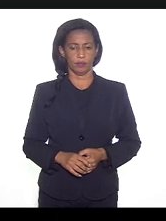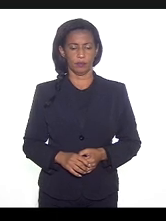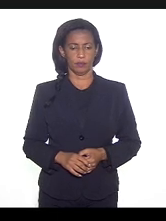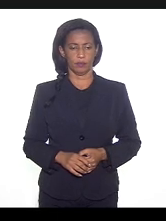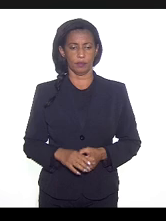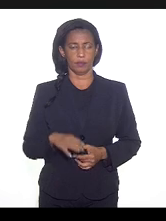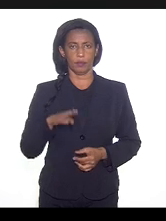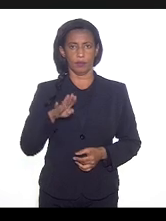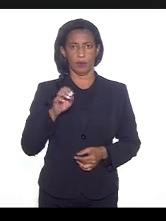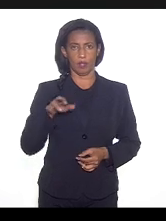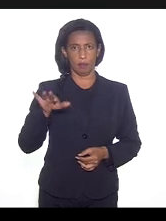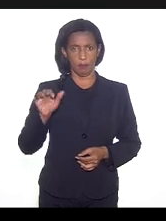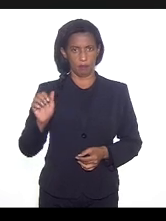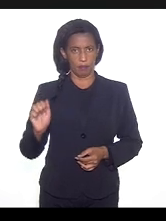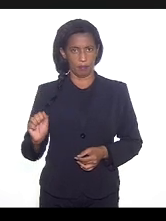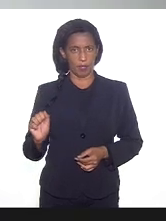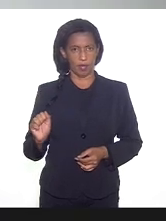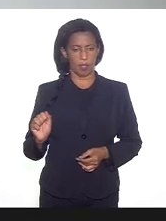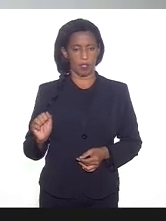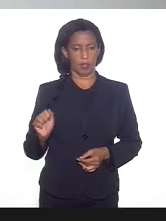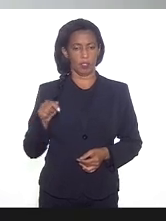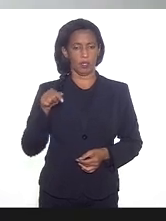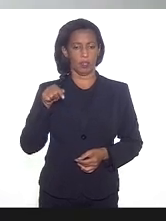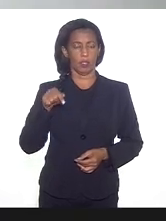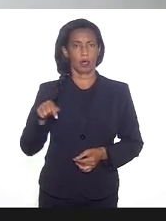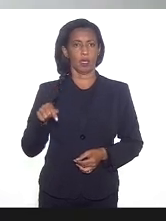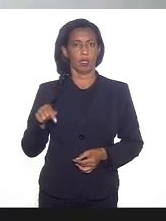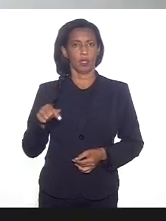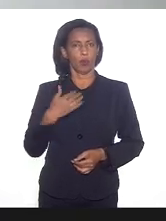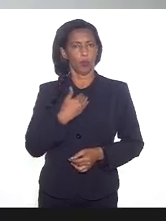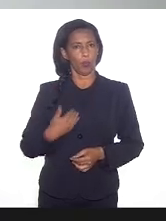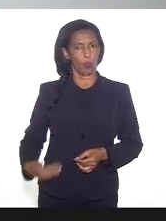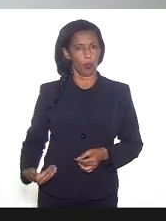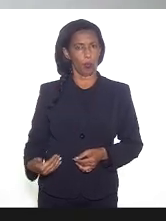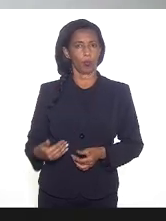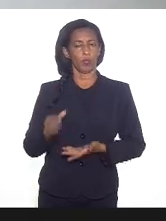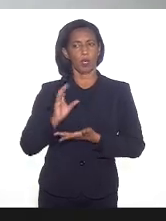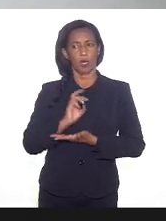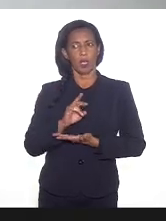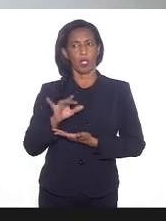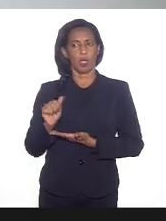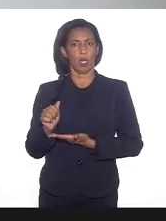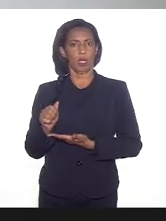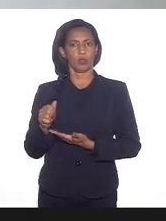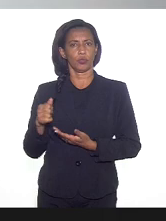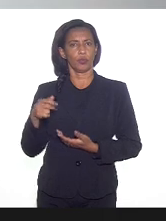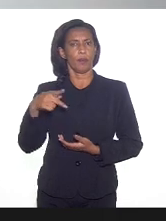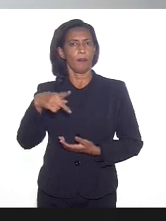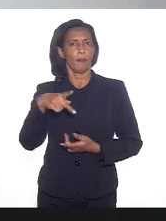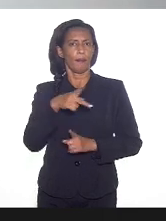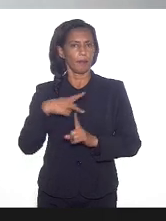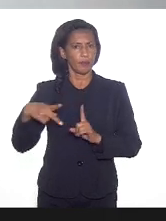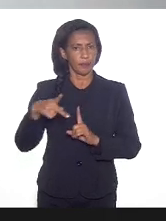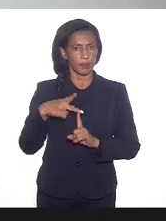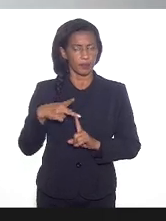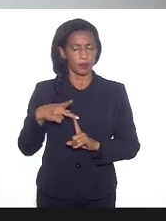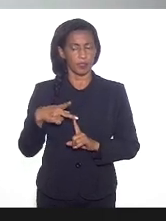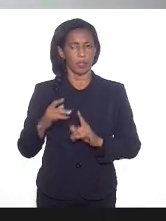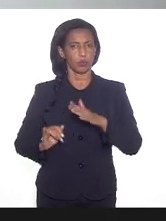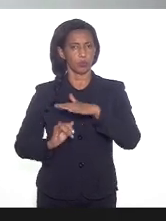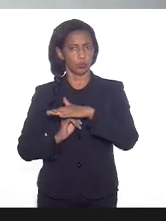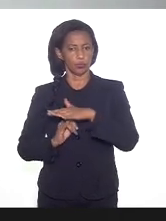mesmo. Os bens imóveis dominicais de titularidade das autarquias e fundações públicas, os créditos de natureza previdenciária devidos ao